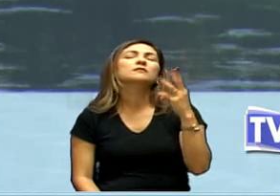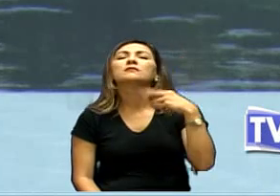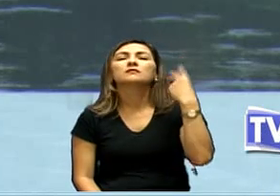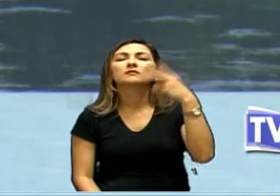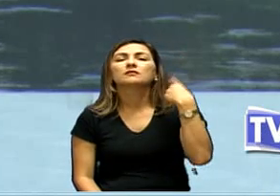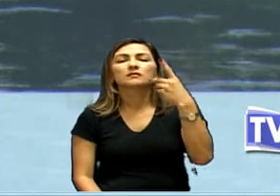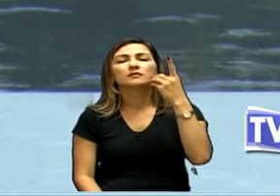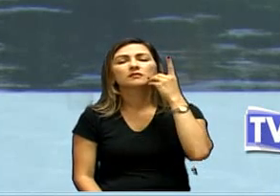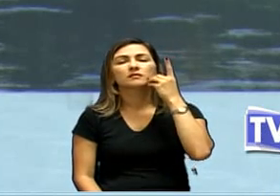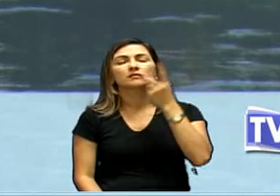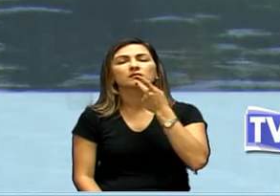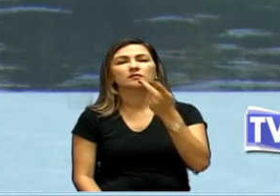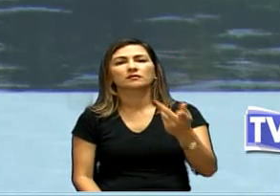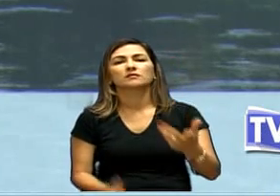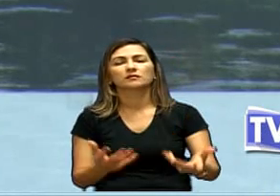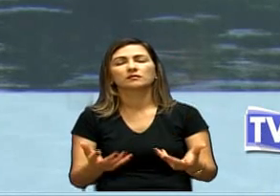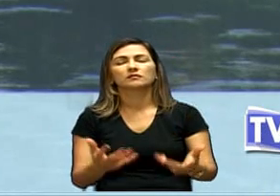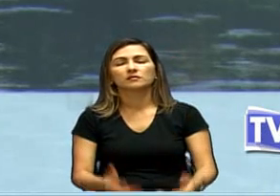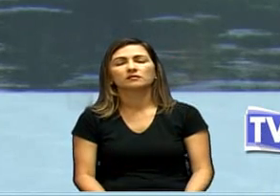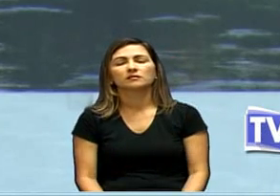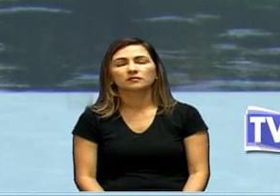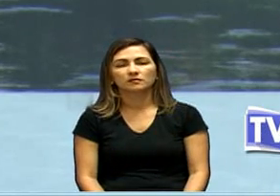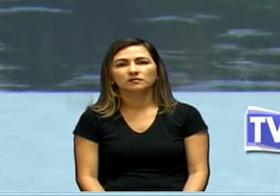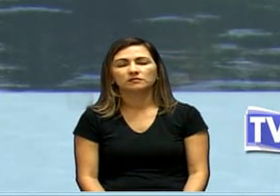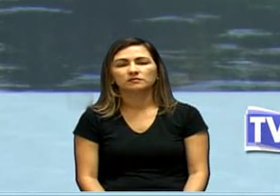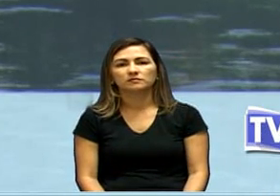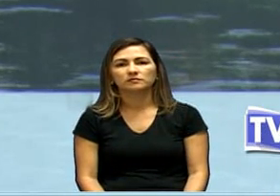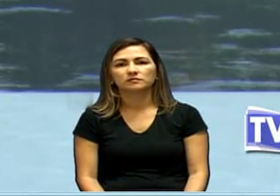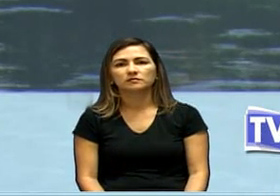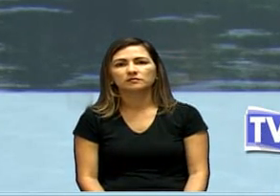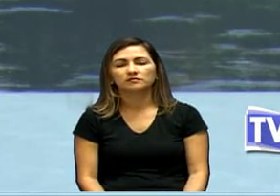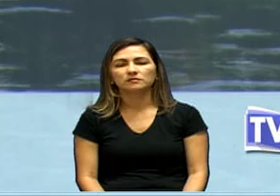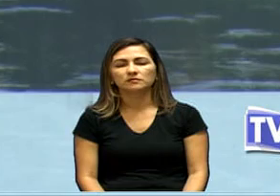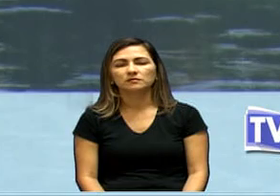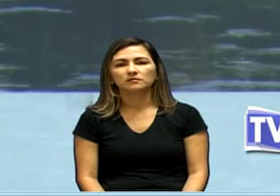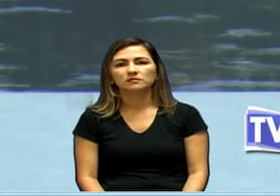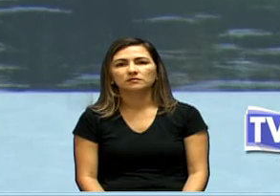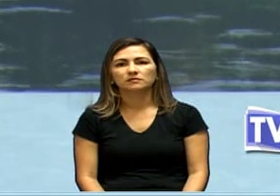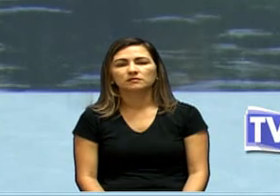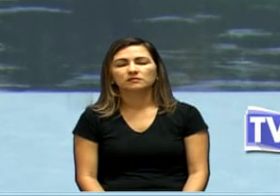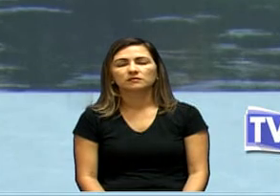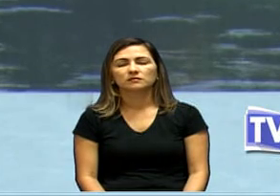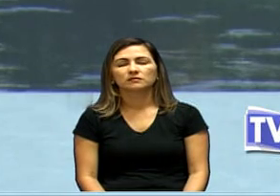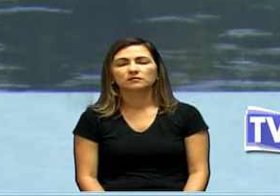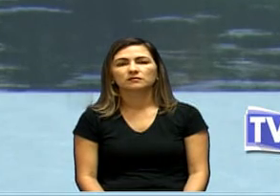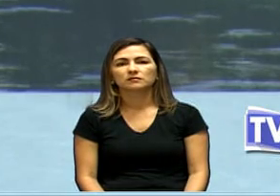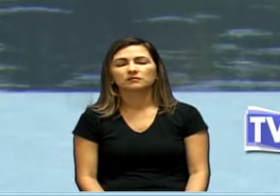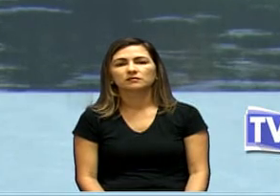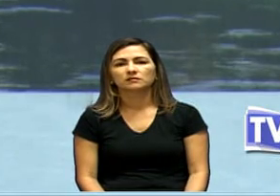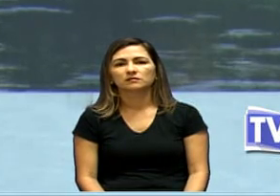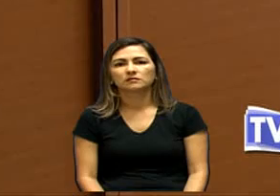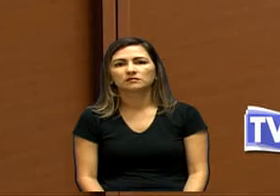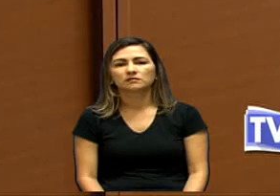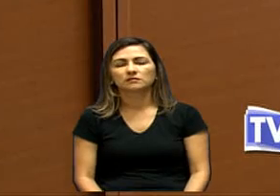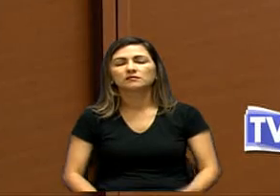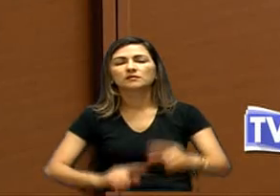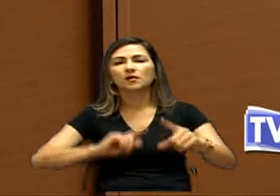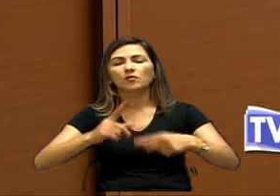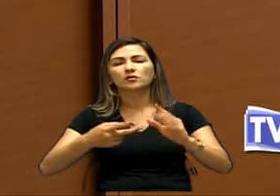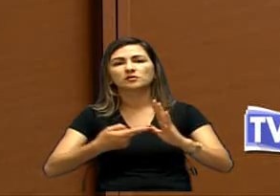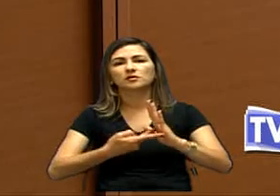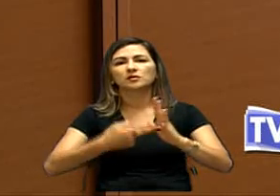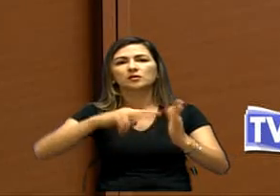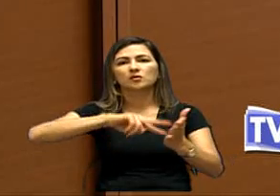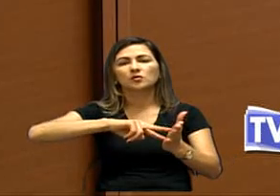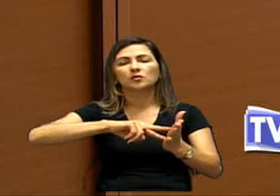novo, né? O Vanderlei? Ô, Marquinhos, só vou pedir depois, para Vossa Excelência, inversão de pauta, Manga,